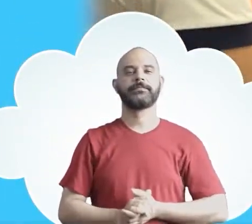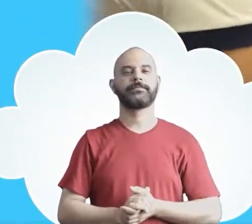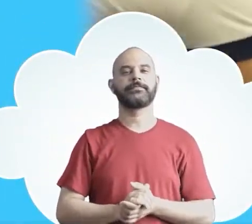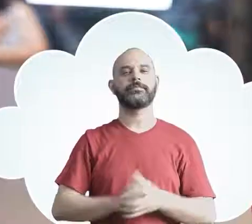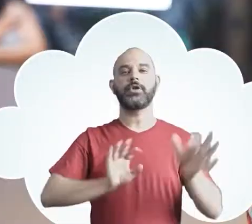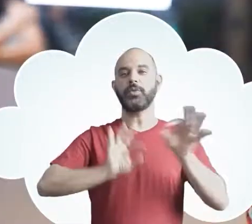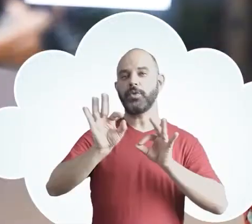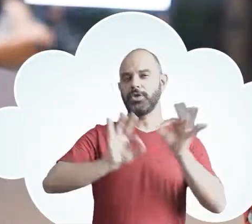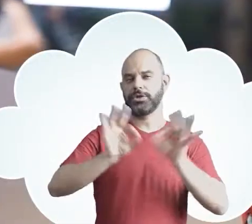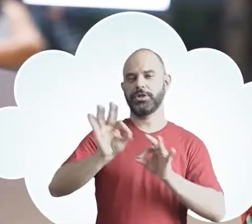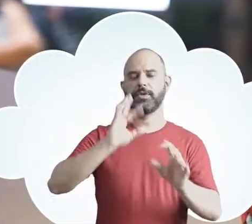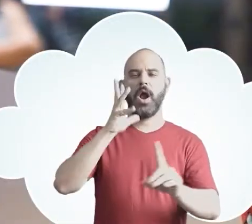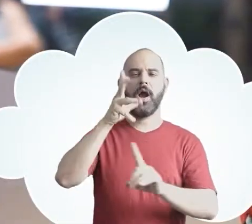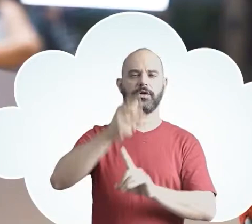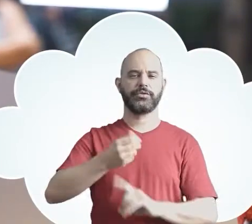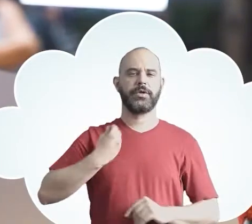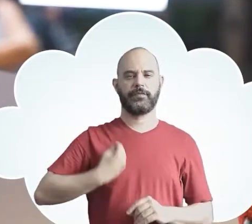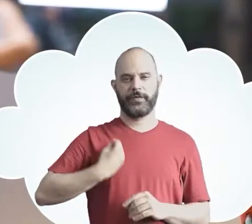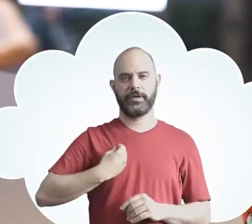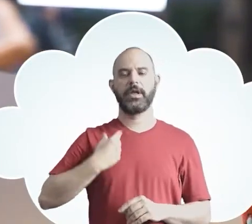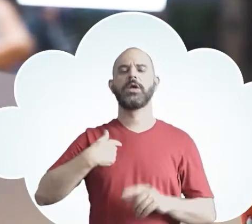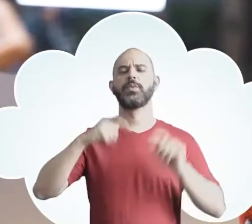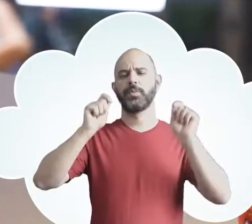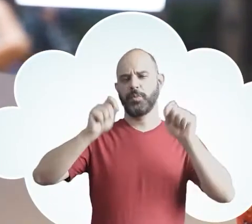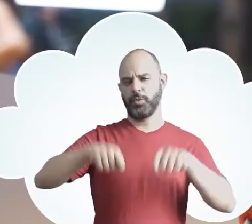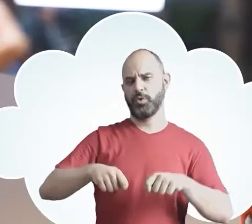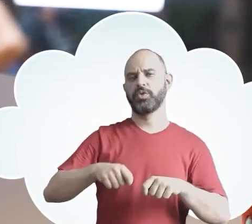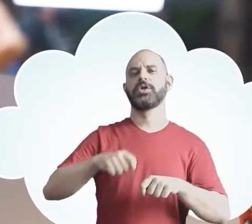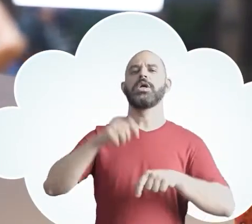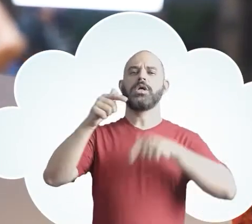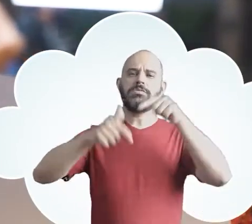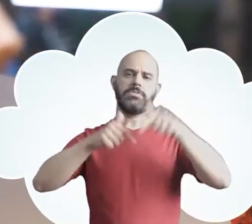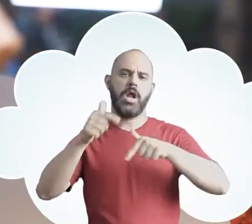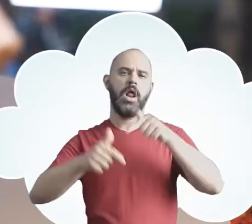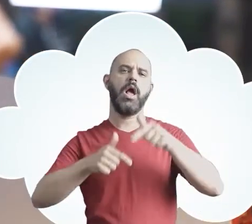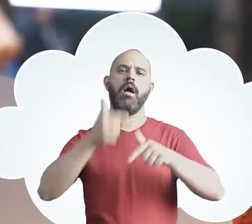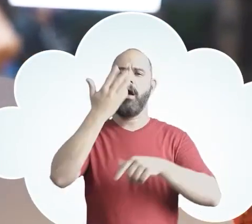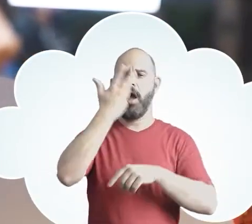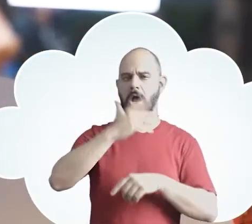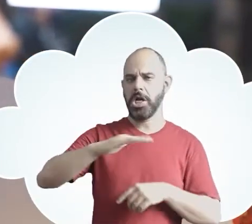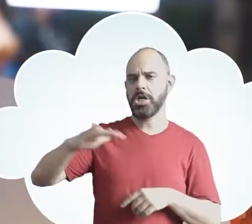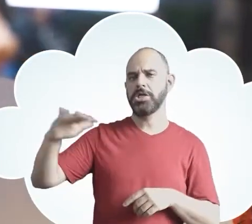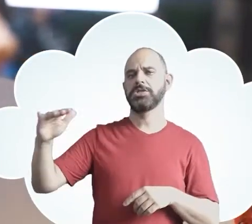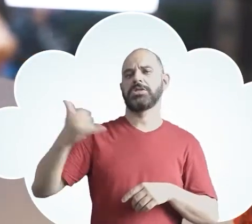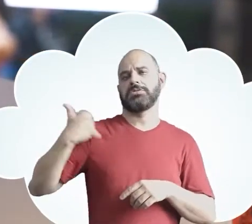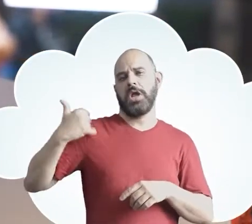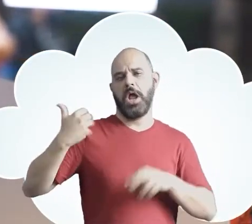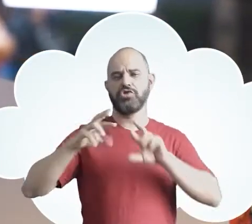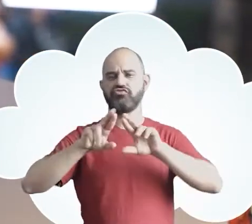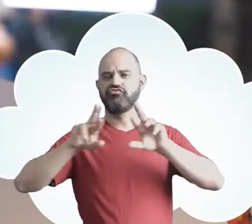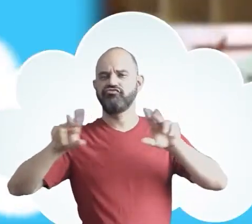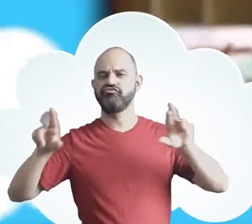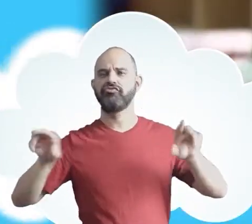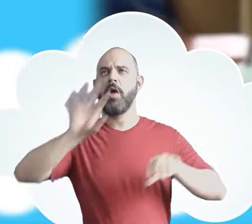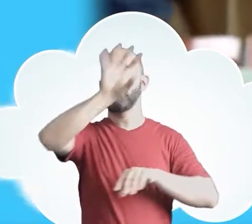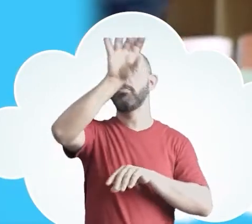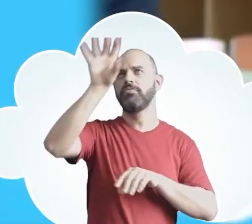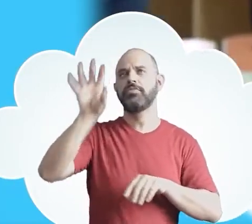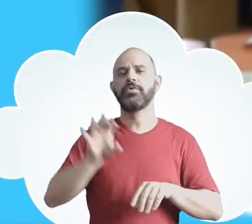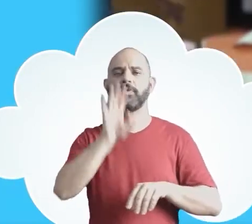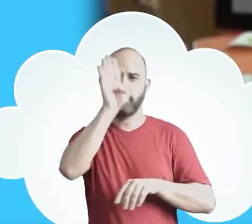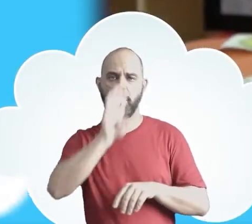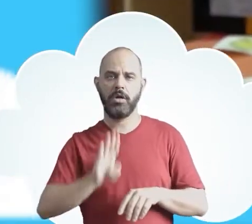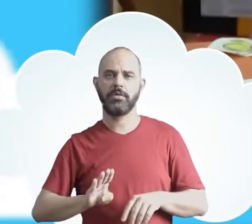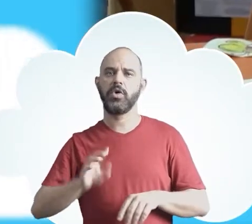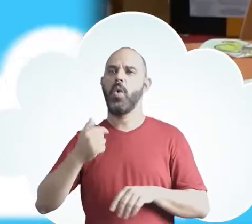inspirações. Com o projeto Arte para a Vida, tive a possibilidade de trabalhar com crianças de diferentes idades e regiões do Brasil. Compartilhei